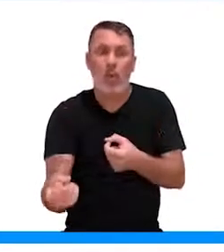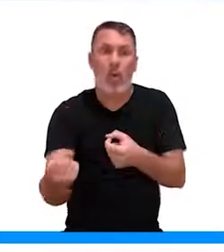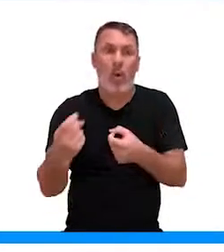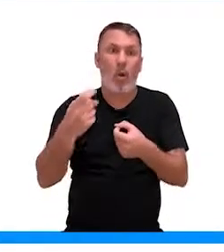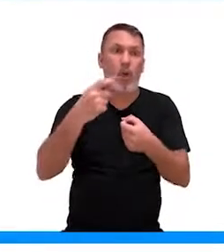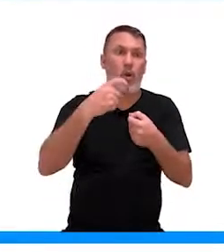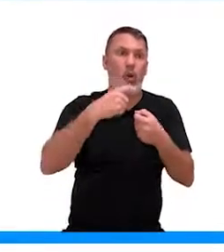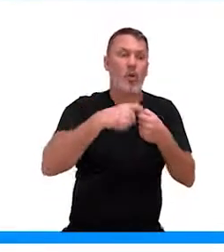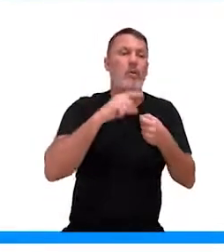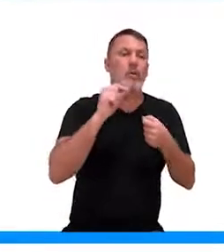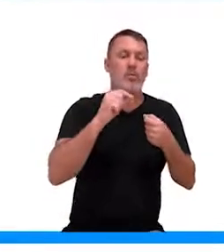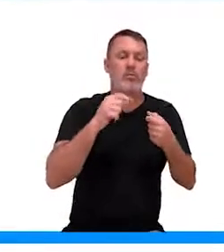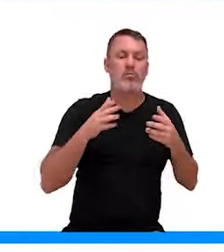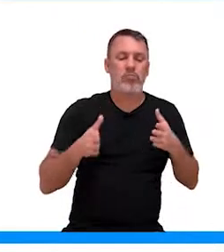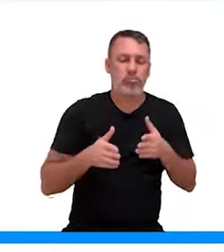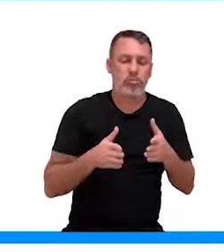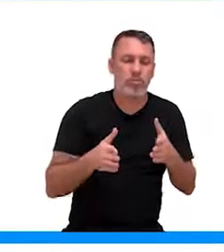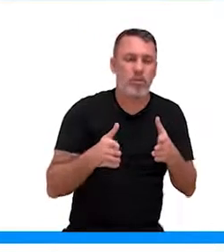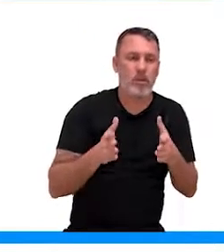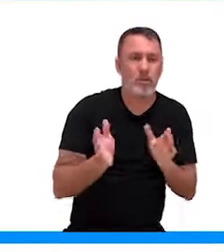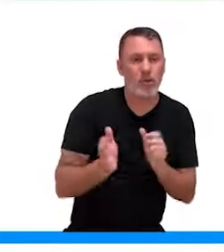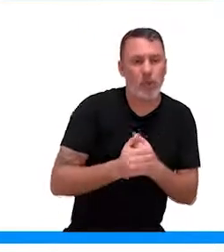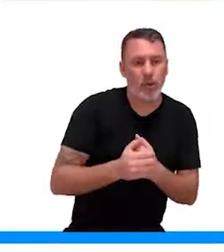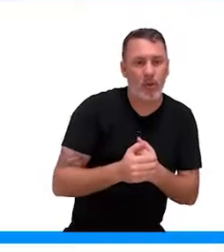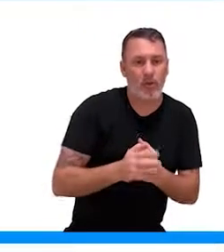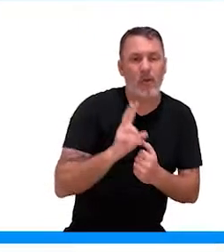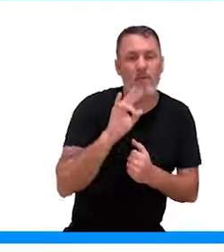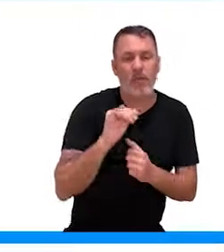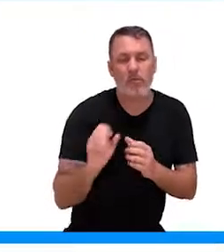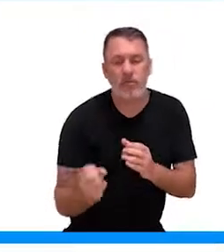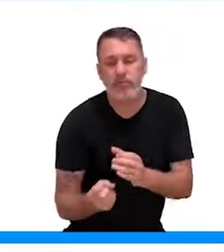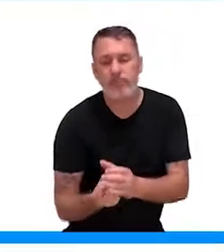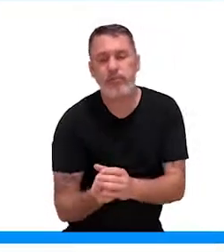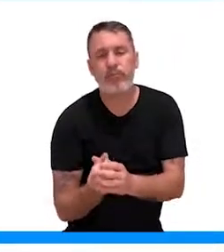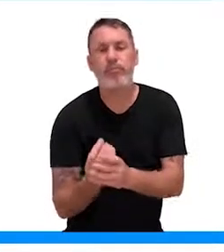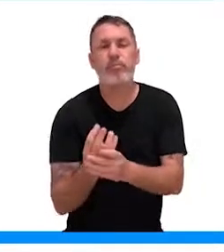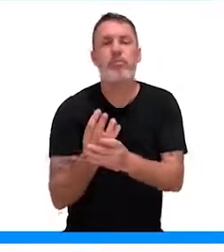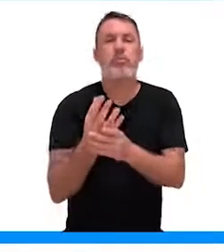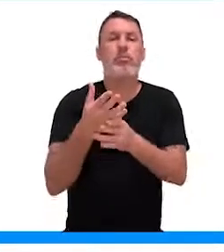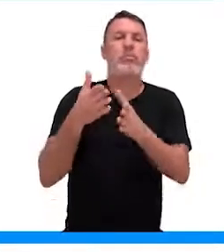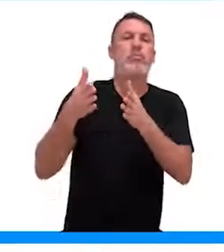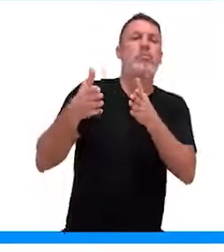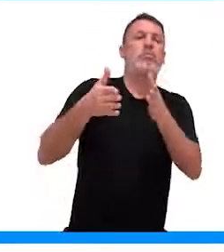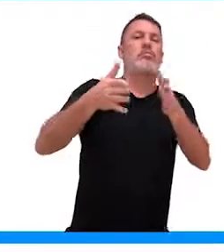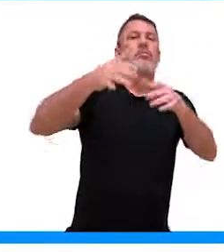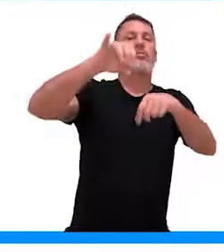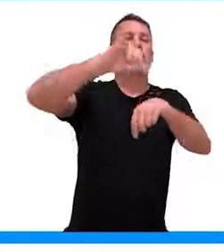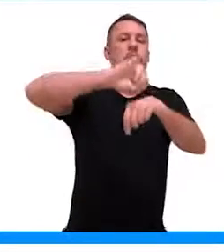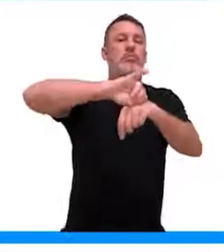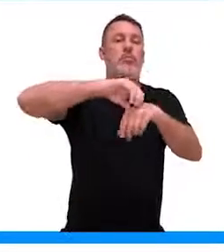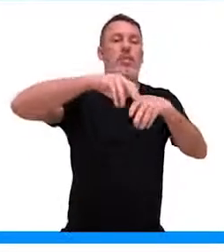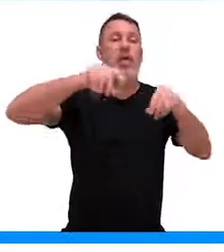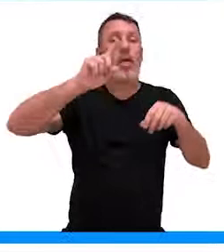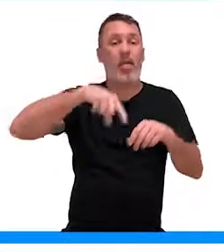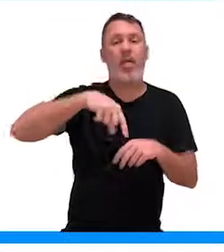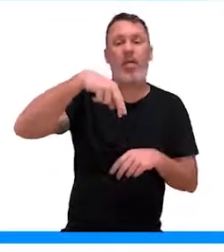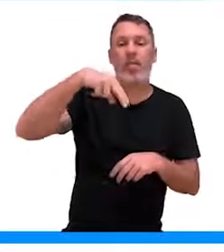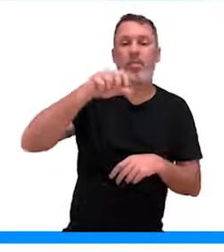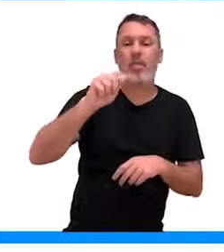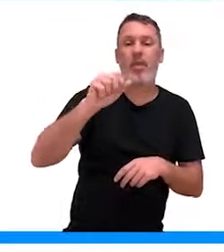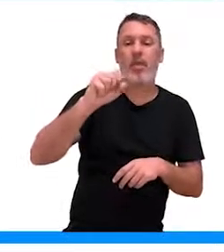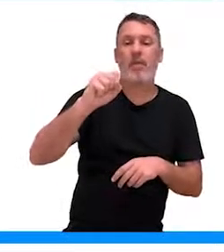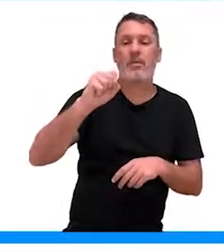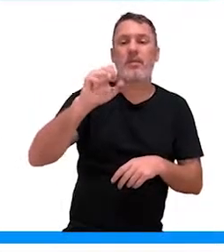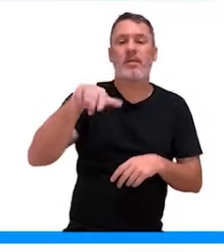nível superficial terrestre. Esse brotar de águas, ele dá origem às nascentes,